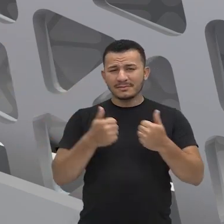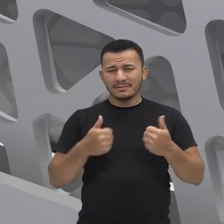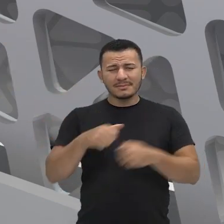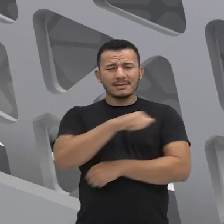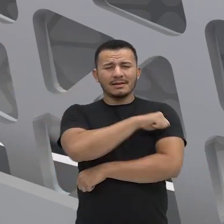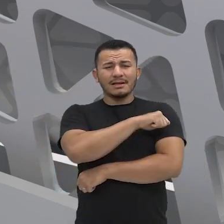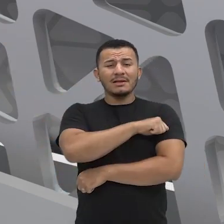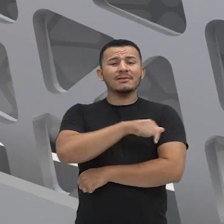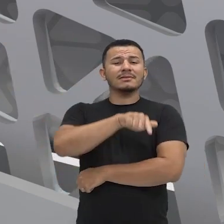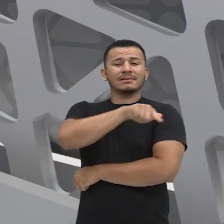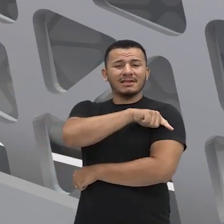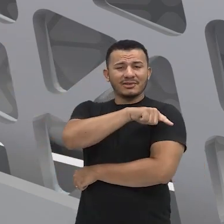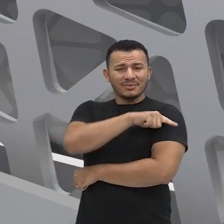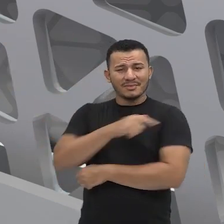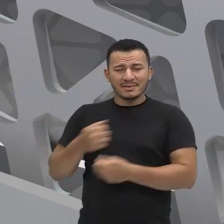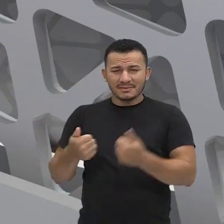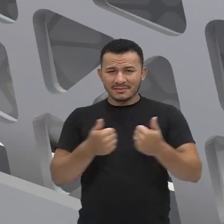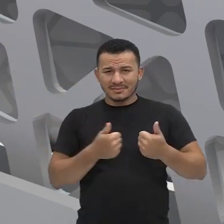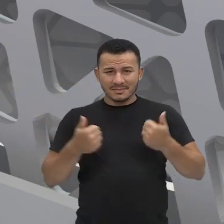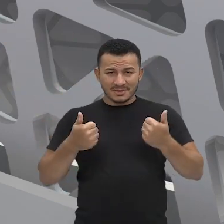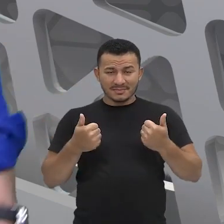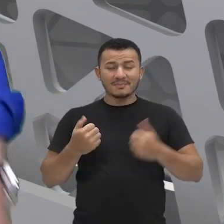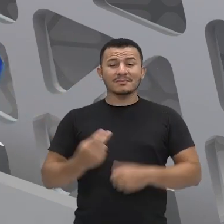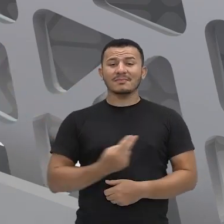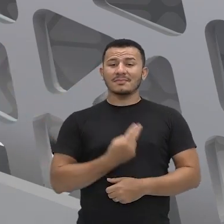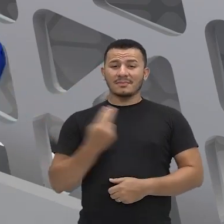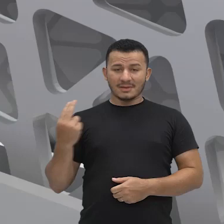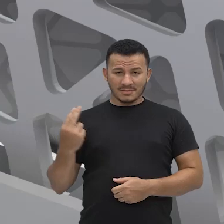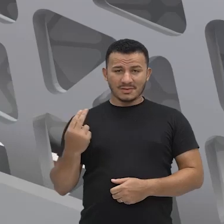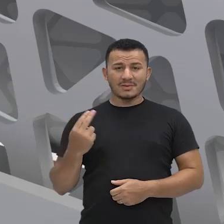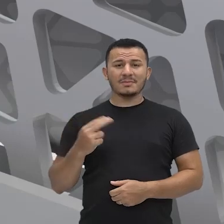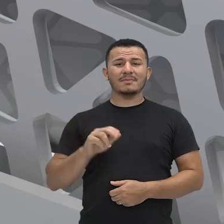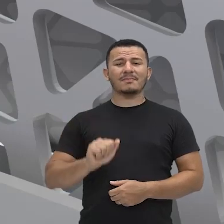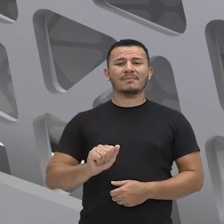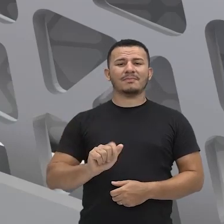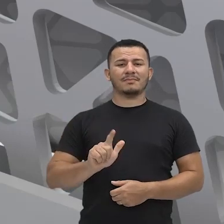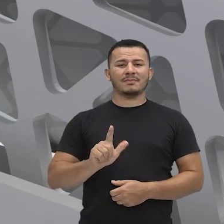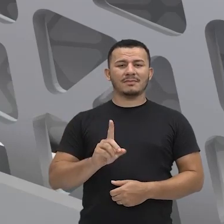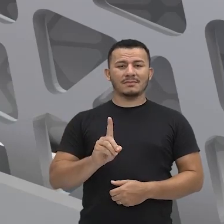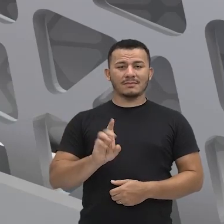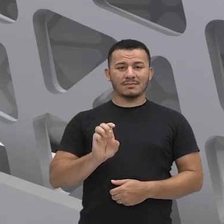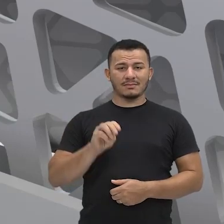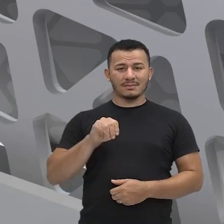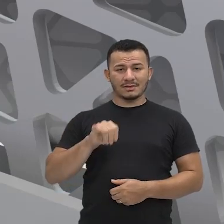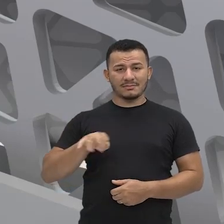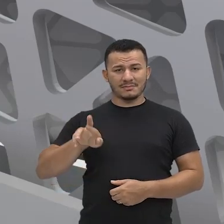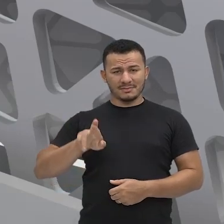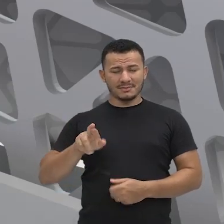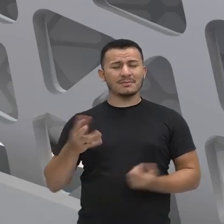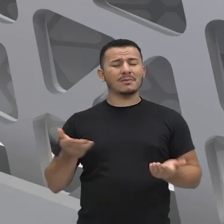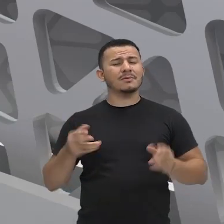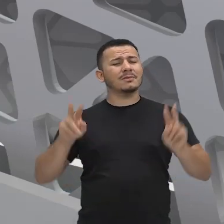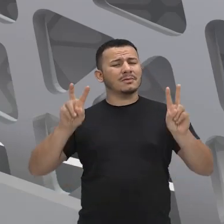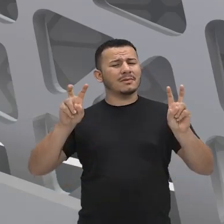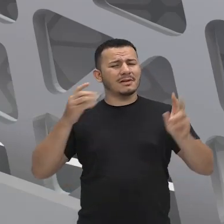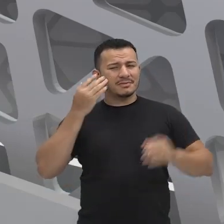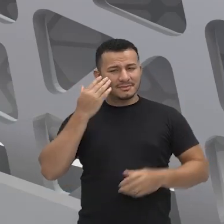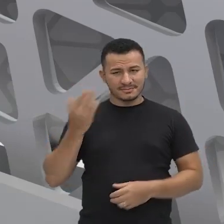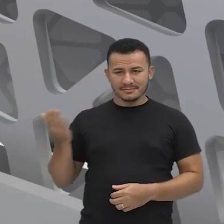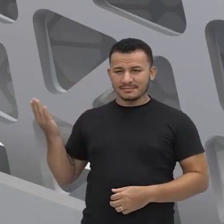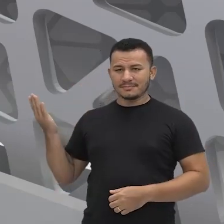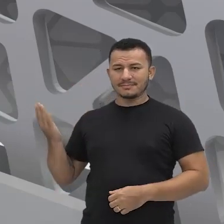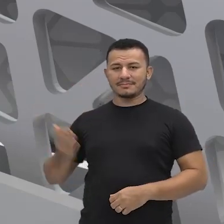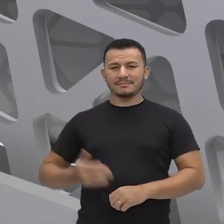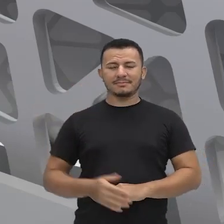Olá, meu povo do sétimo aninho, tudo bem? Eu sou o professor Aldemir Malveira e para hoje nós temos,